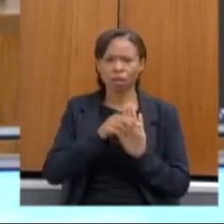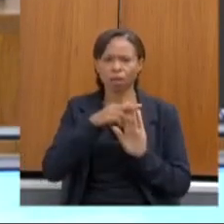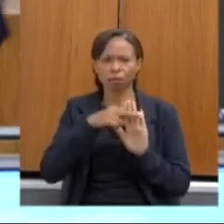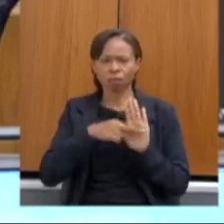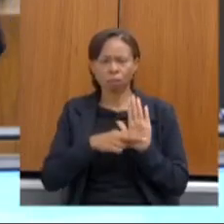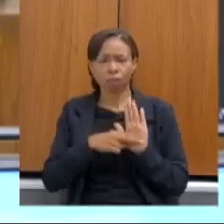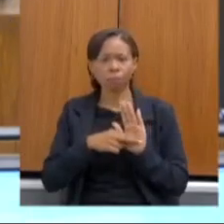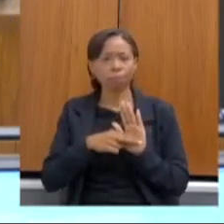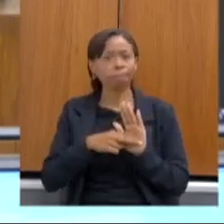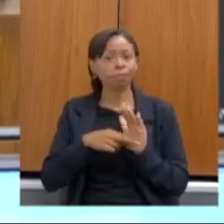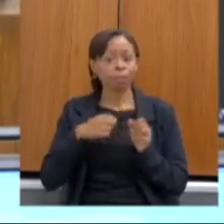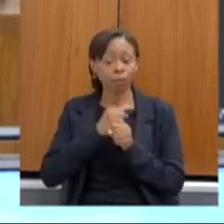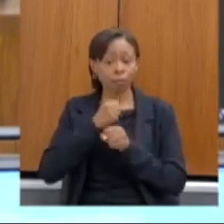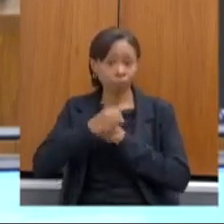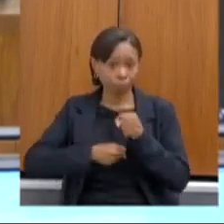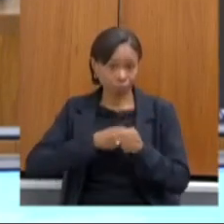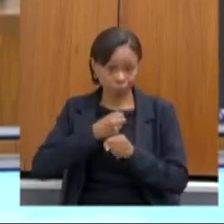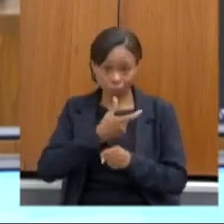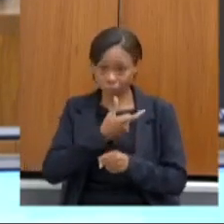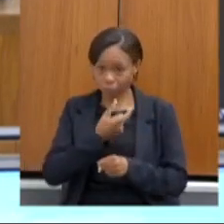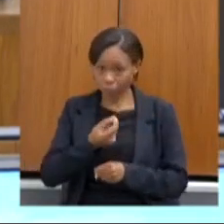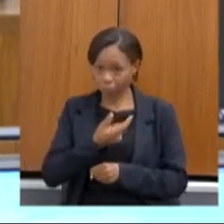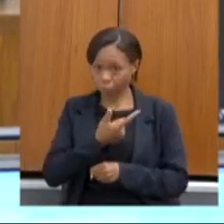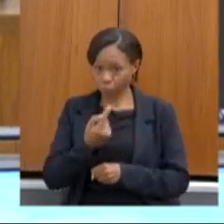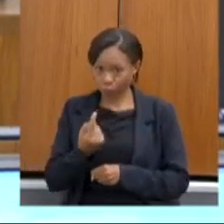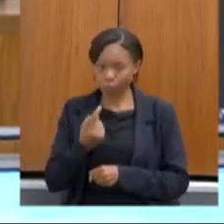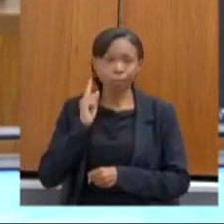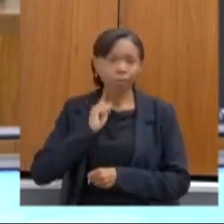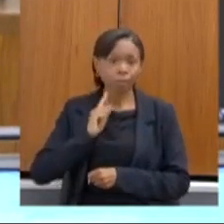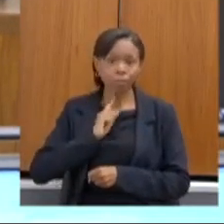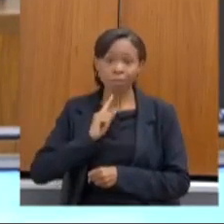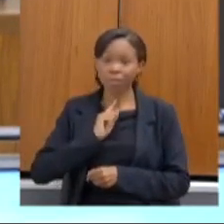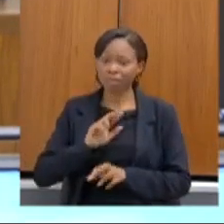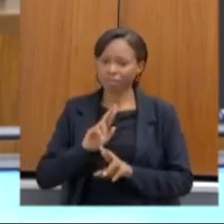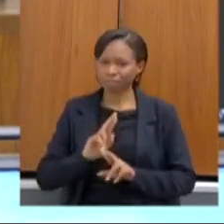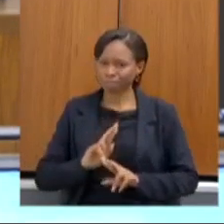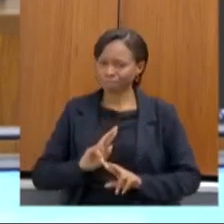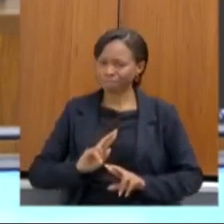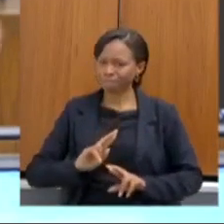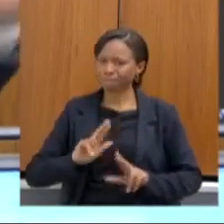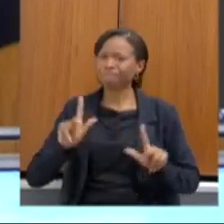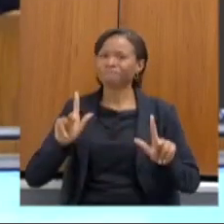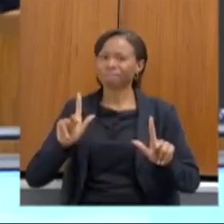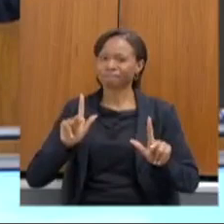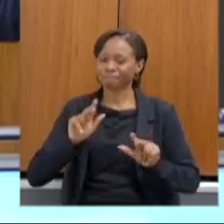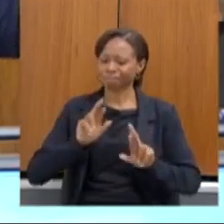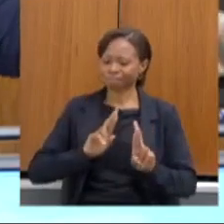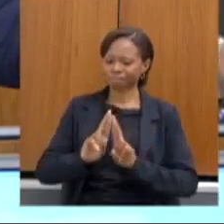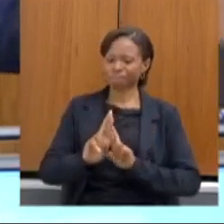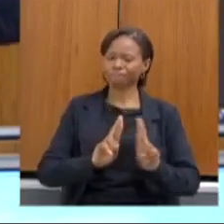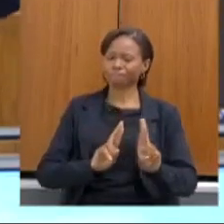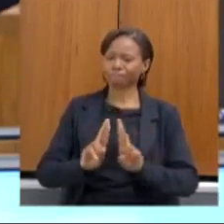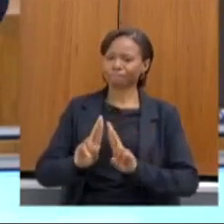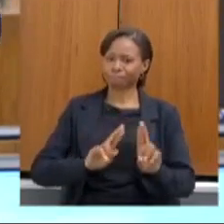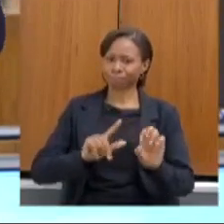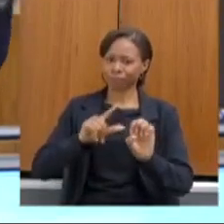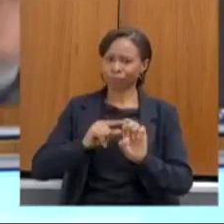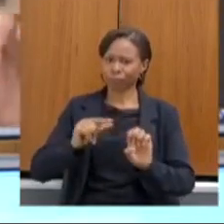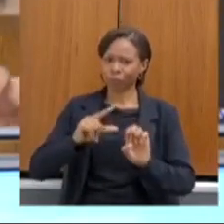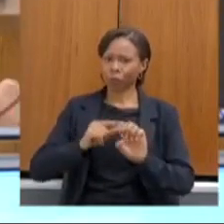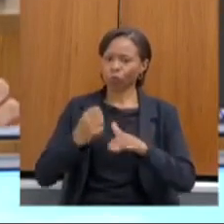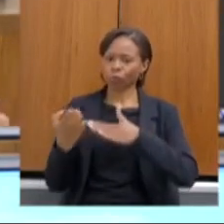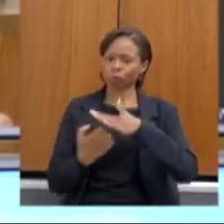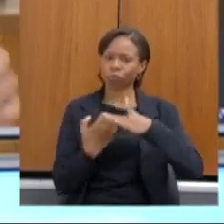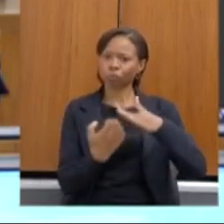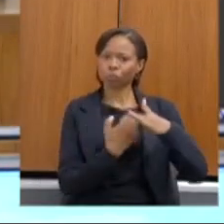2021 será um outro estado no relacionamento com os empreendedores Mineiros do Artesão aos